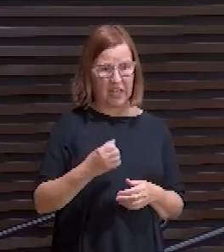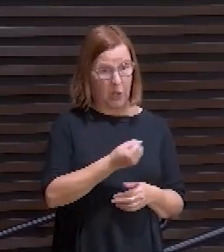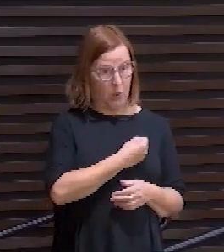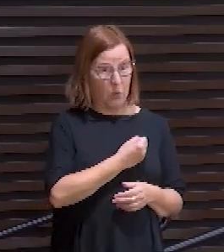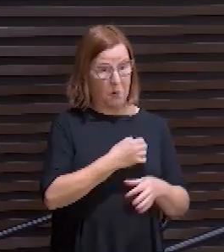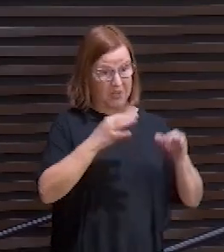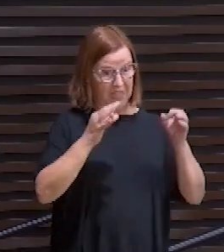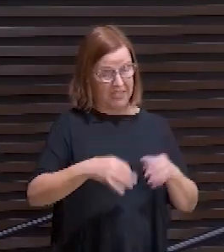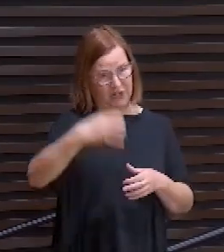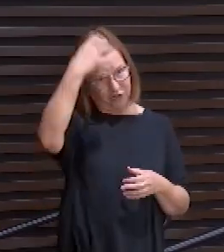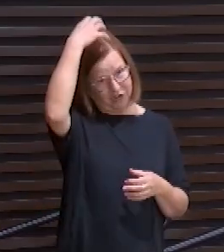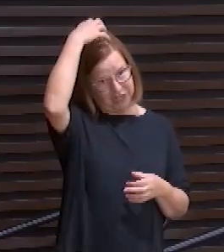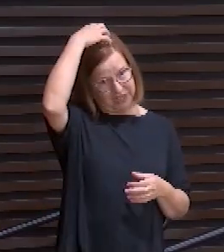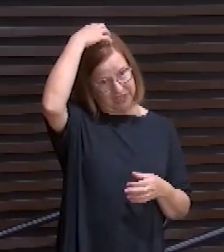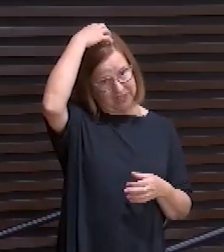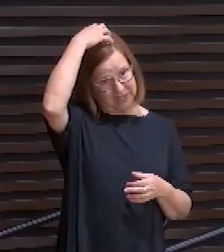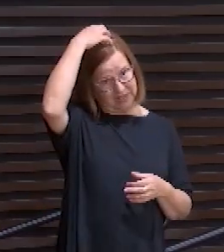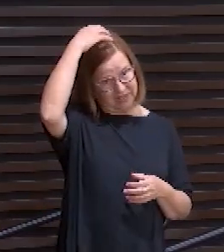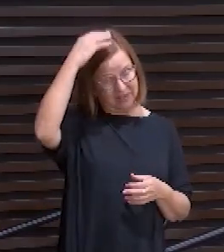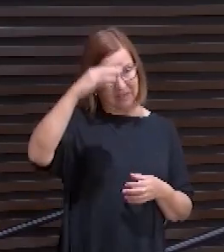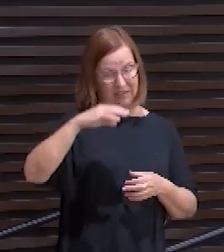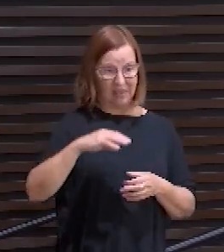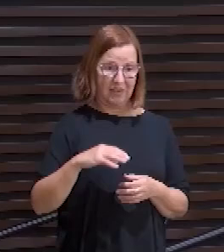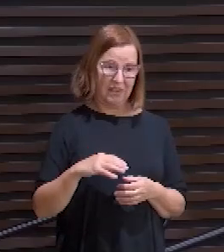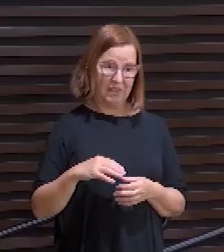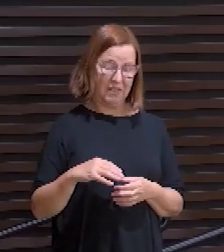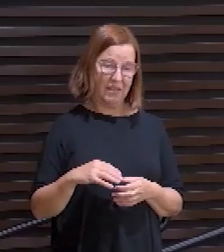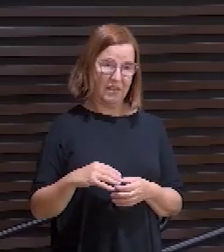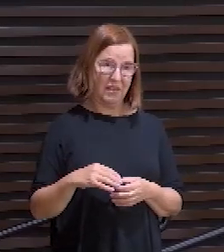quando chegar esses 10, vai vir o 11º, e aí, fim.